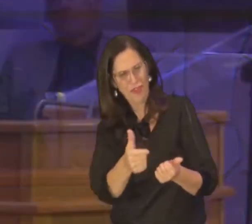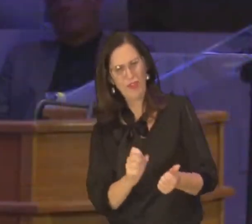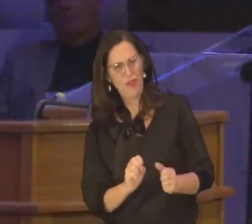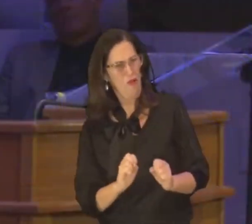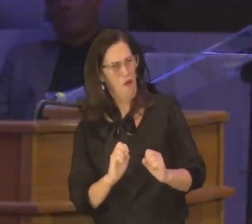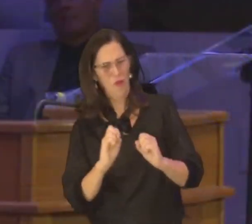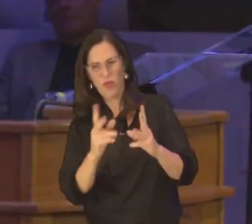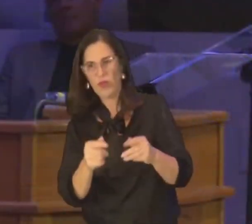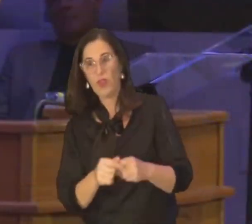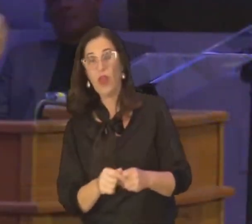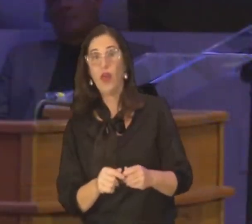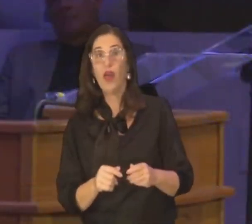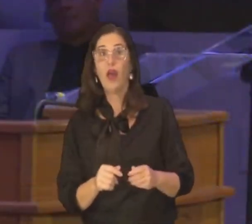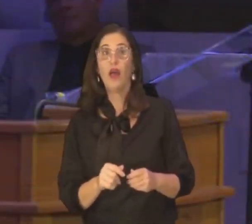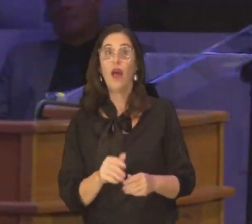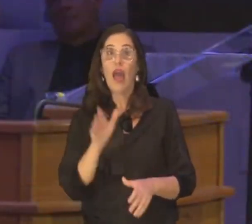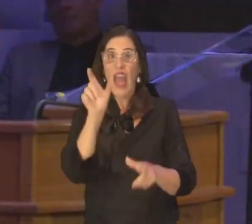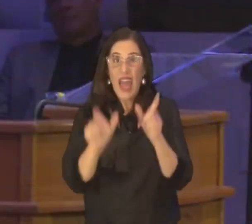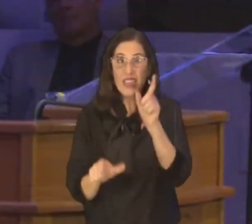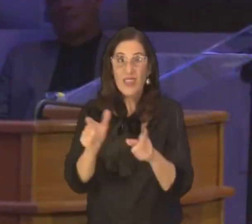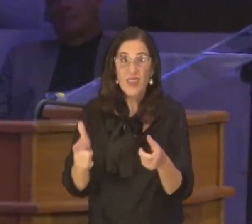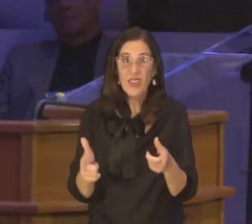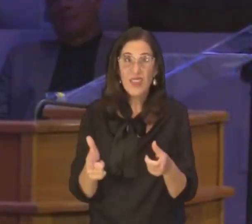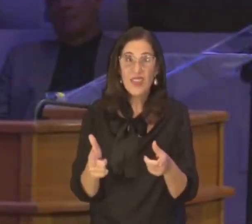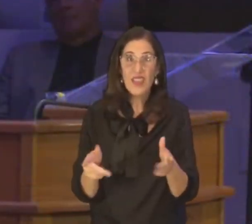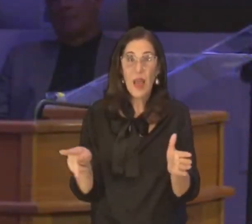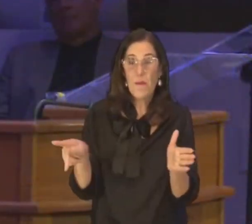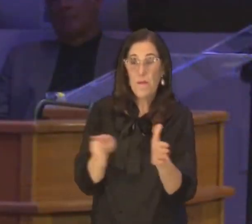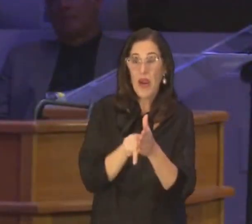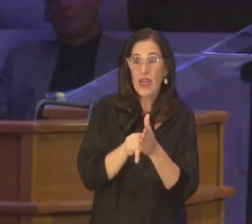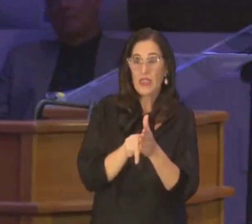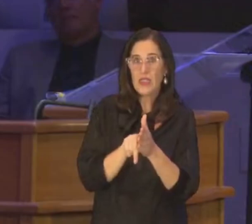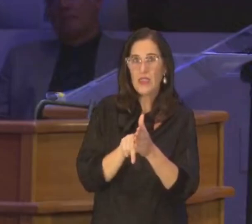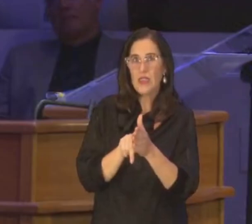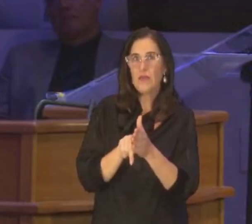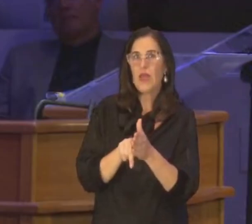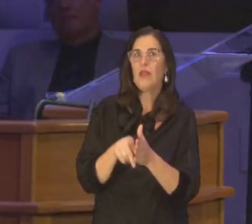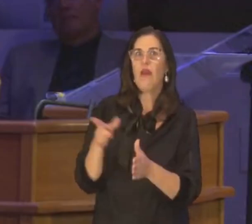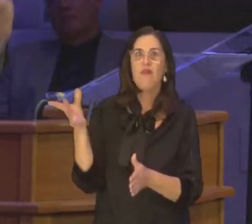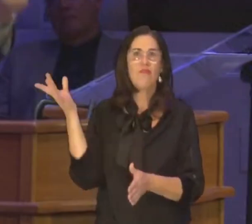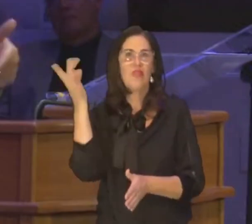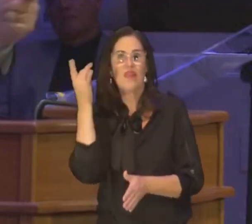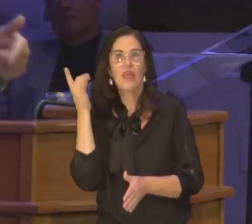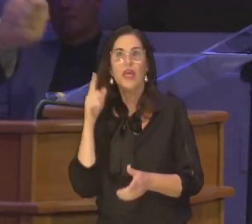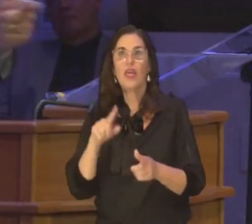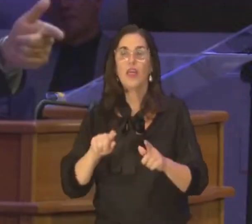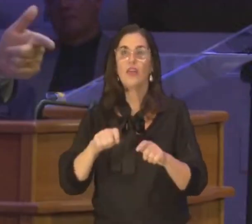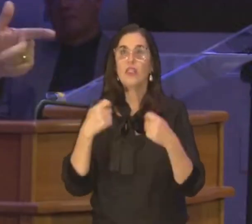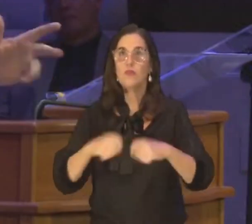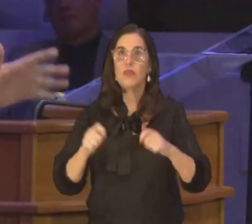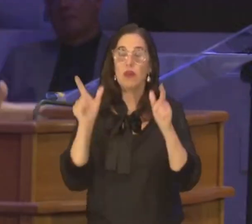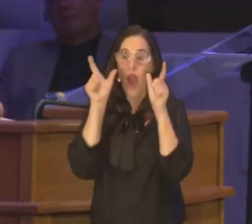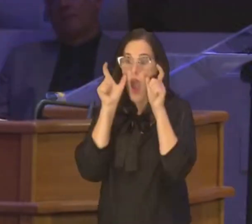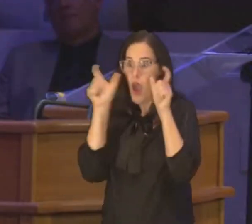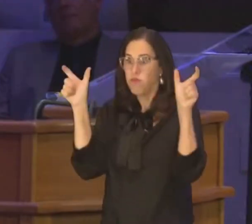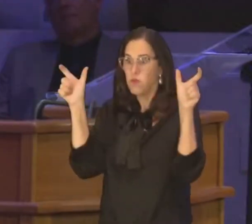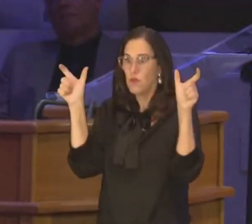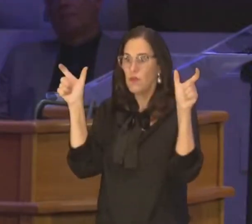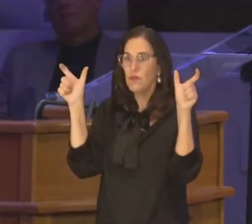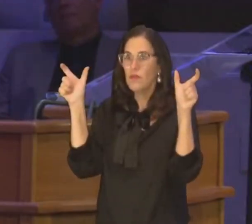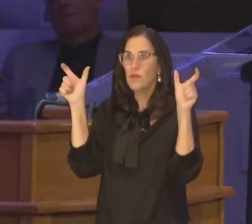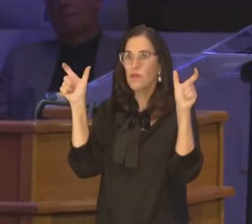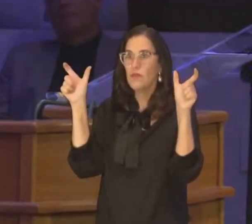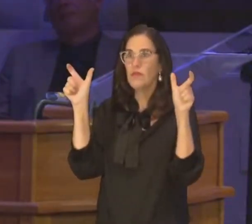vier. Muitas vezes são essas pessoas que fazem parte da sinagoga de Satanás e nós precisamos estar alertas.